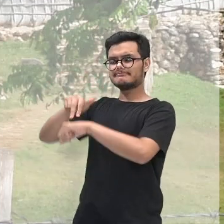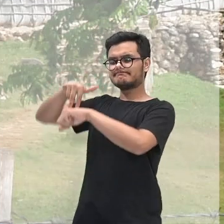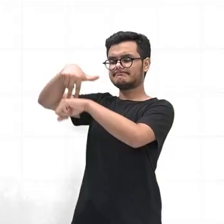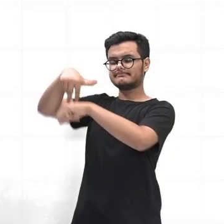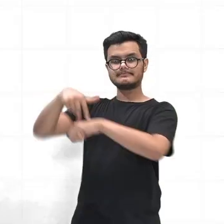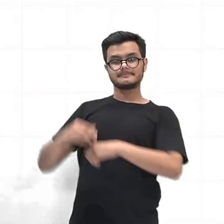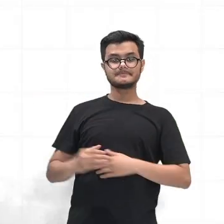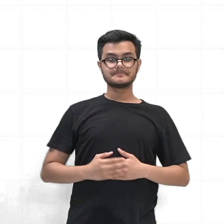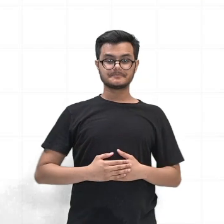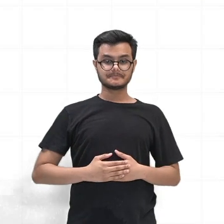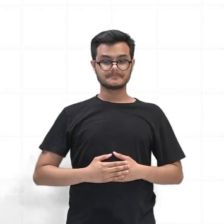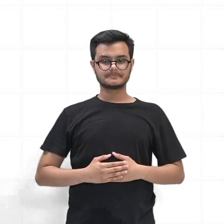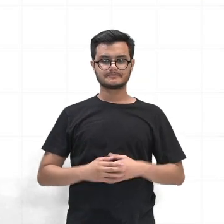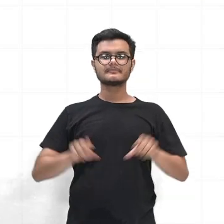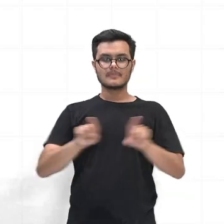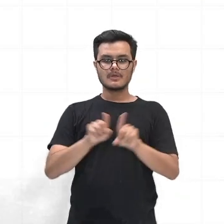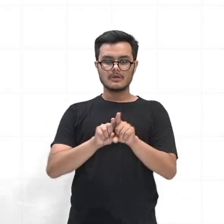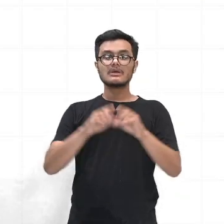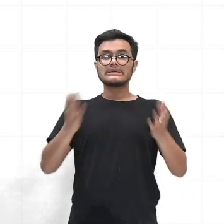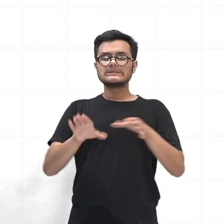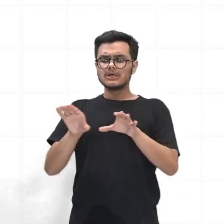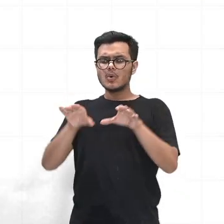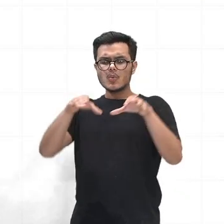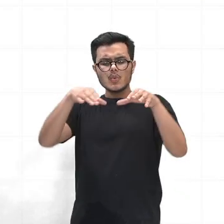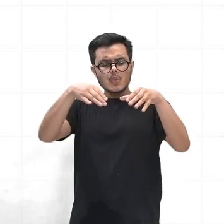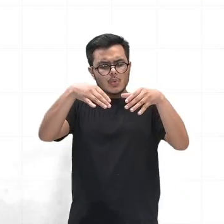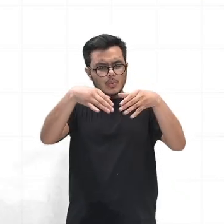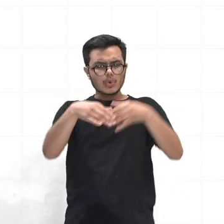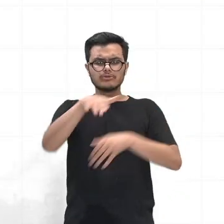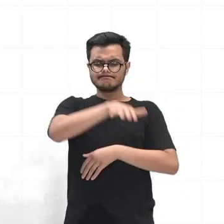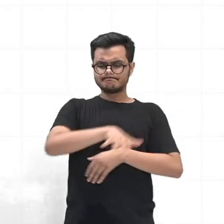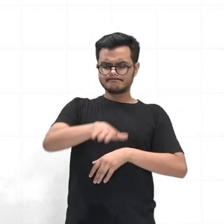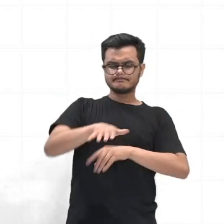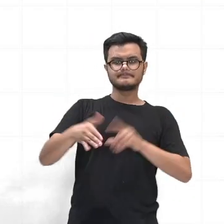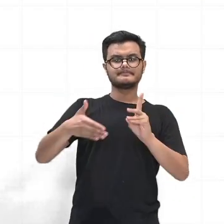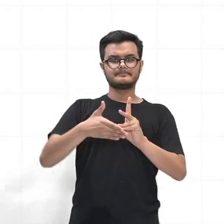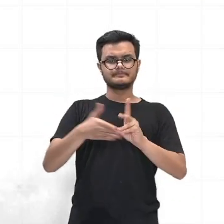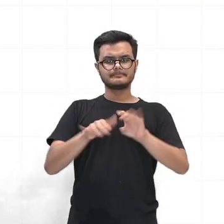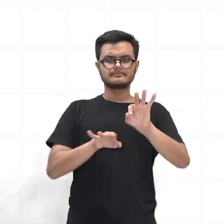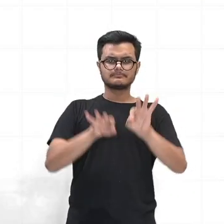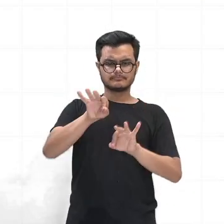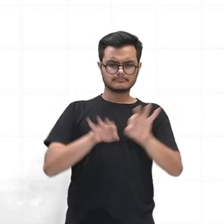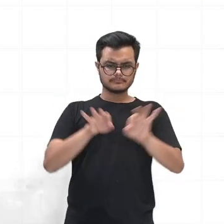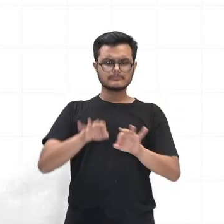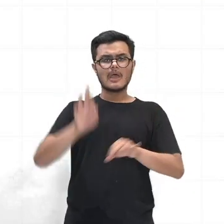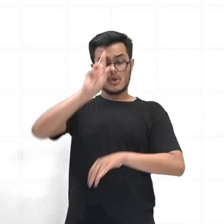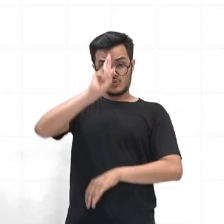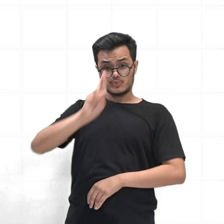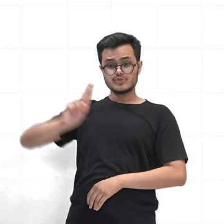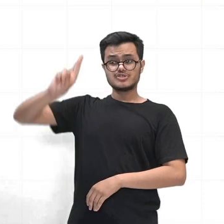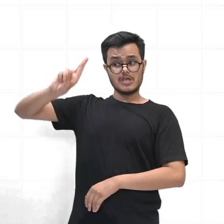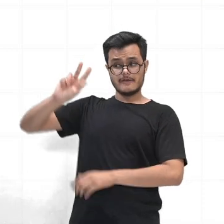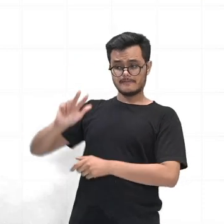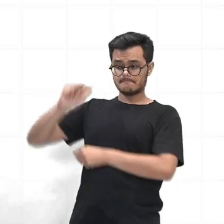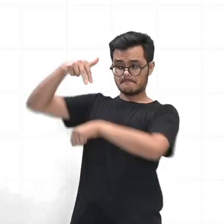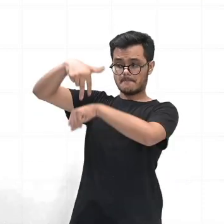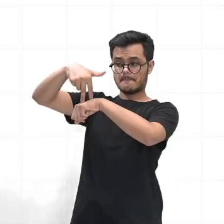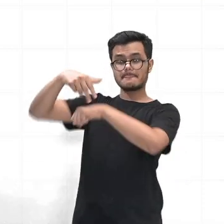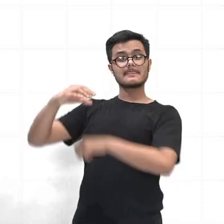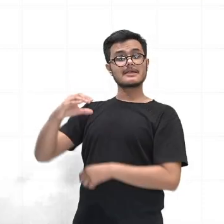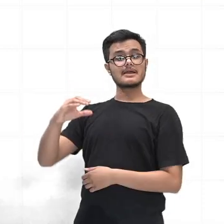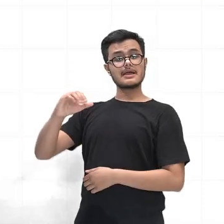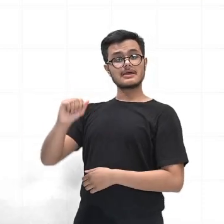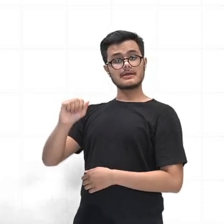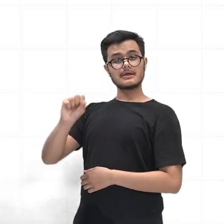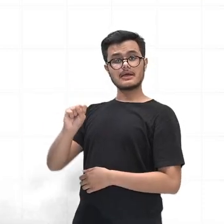cacicados complexos foram sociedades indígenas organizadas em torno de um chefe ou cacique que tinha